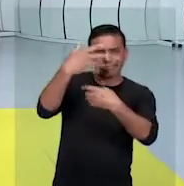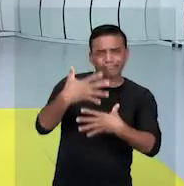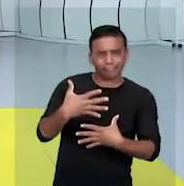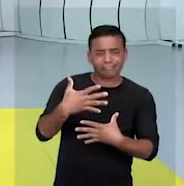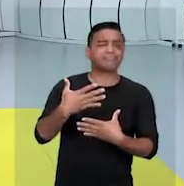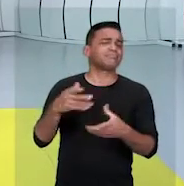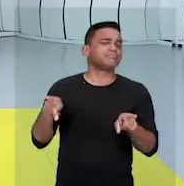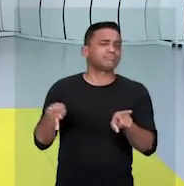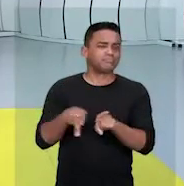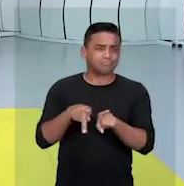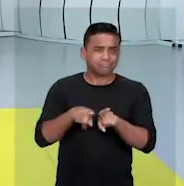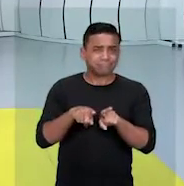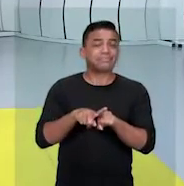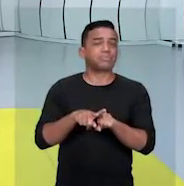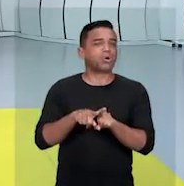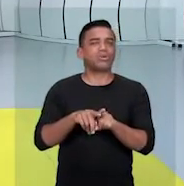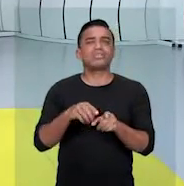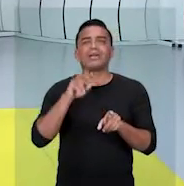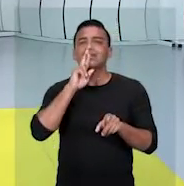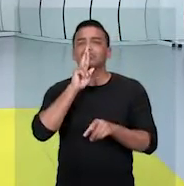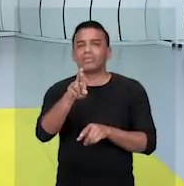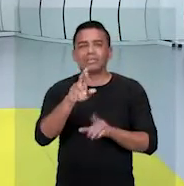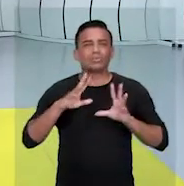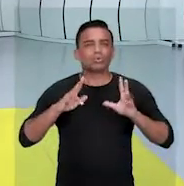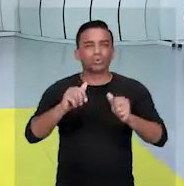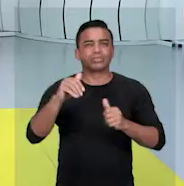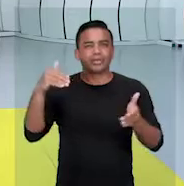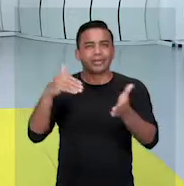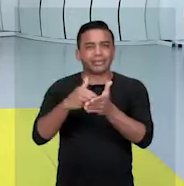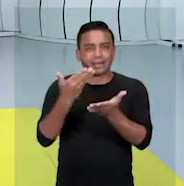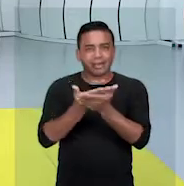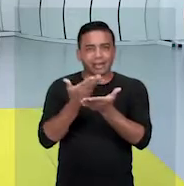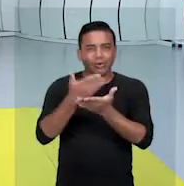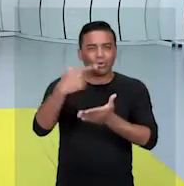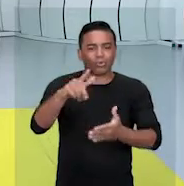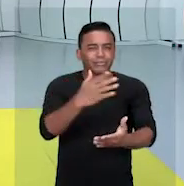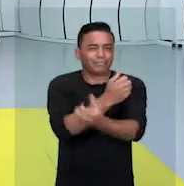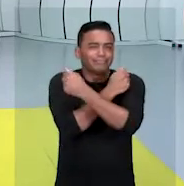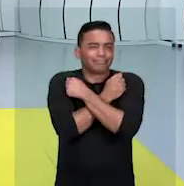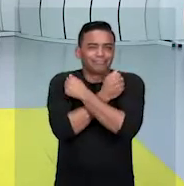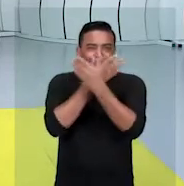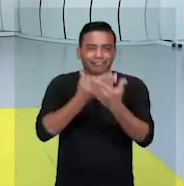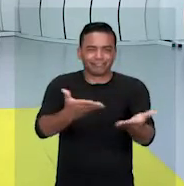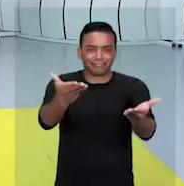no nosso canal de atendimento. Vai ser um prazer respondê-los. Até mais e um grande abraço virtual.